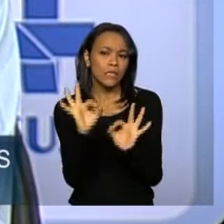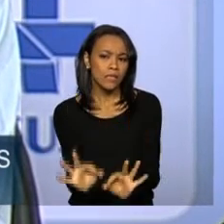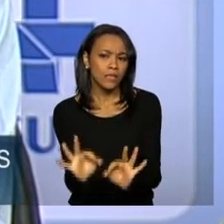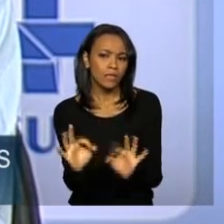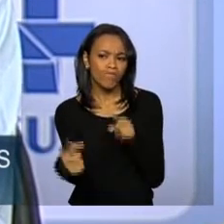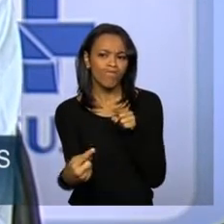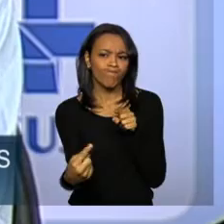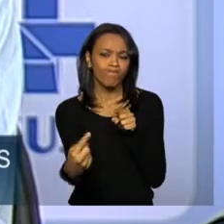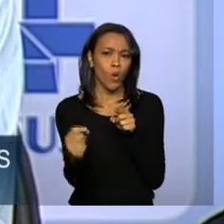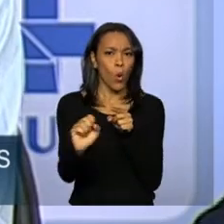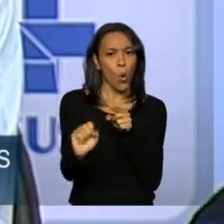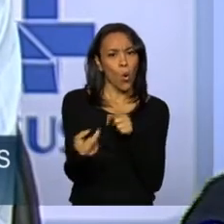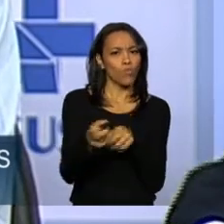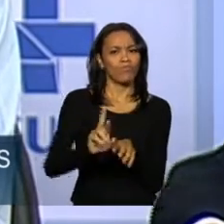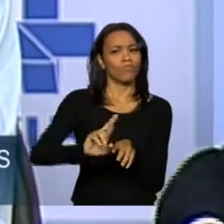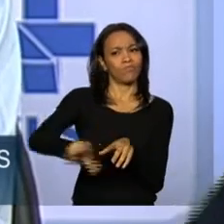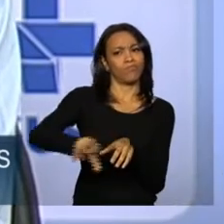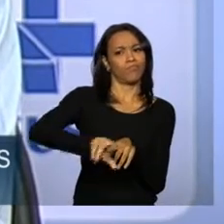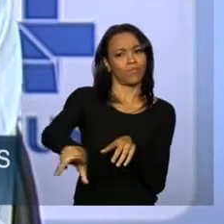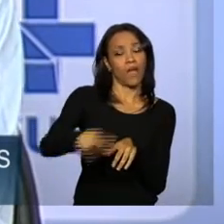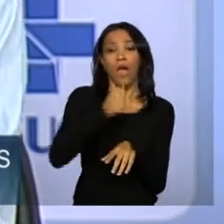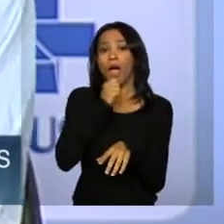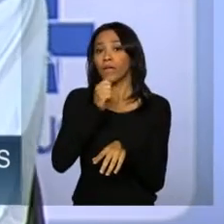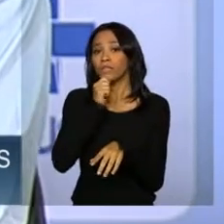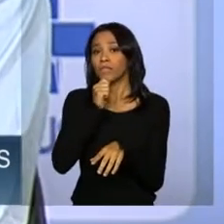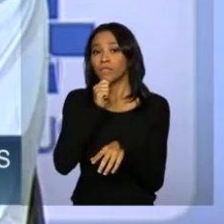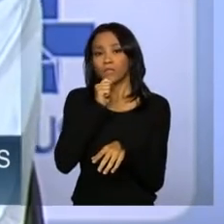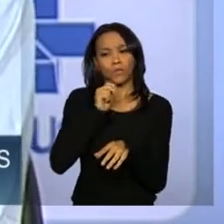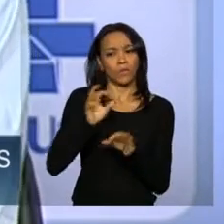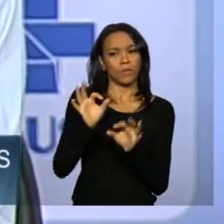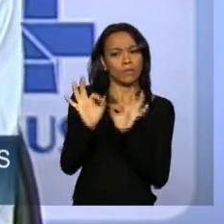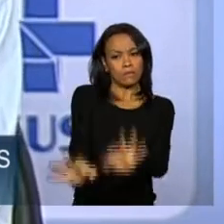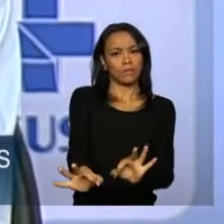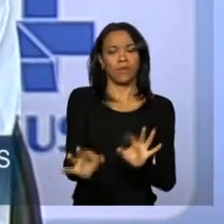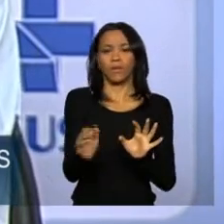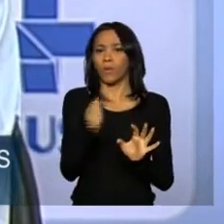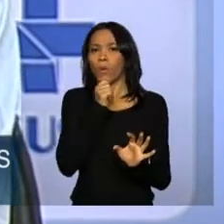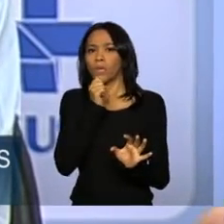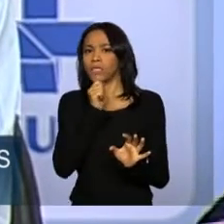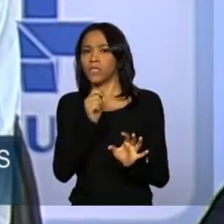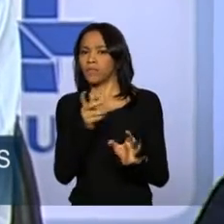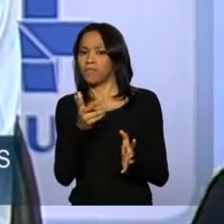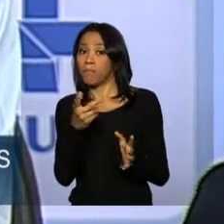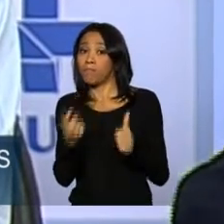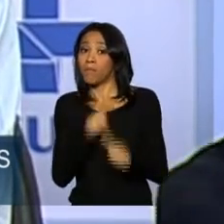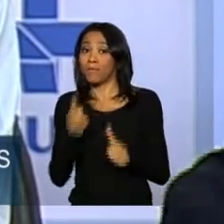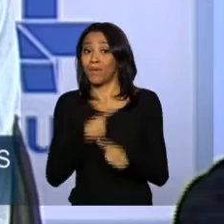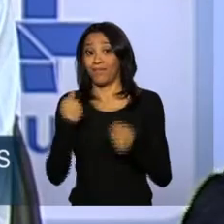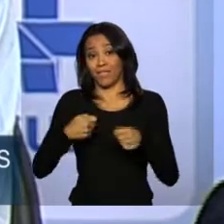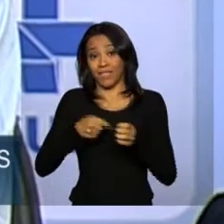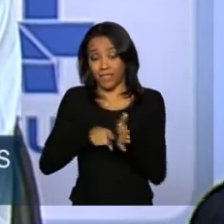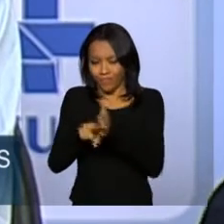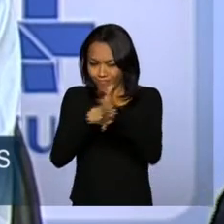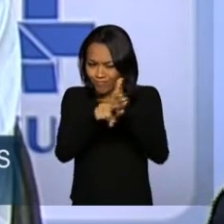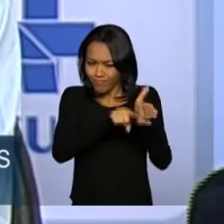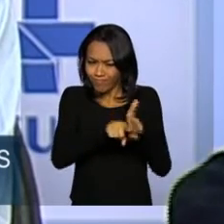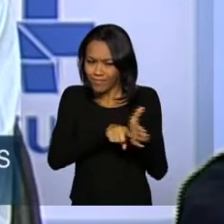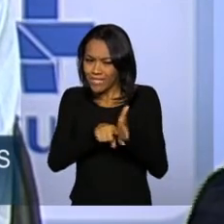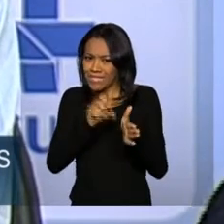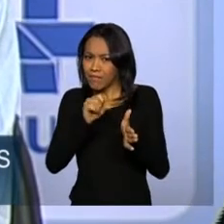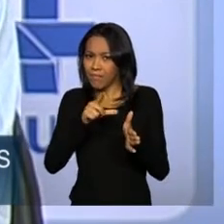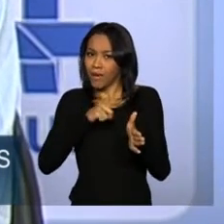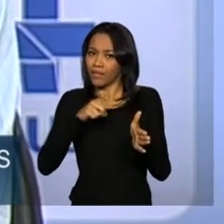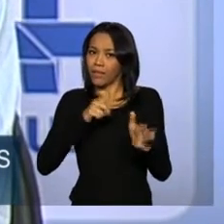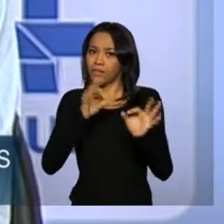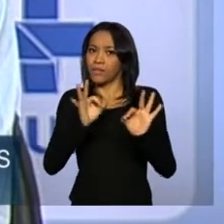descartados. Enquanto eles não são confirmados ou descartados, são considerados casos em investigação. Então,